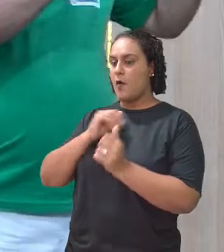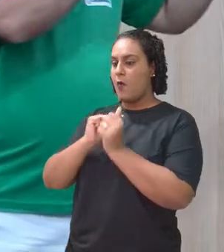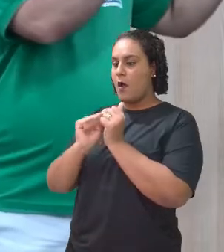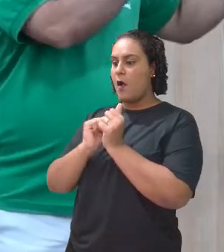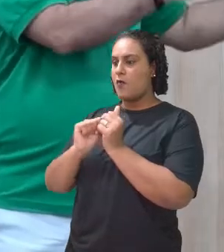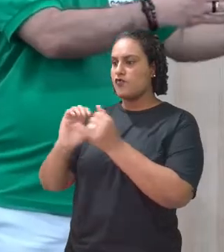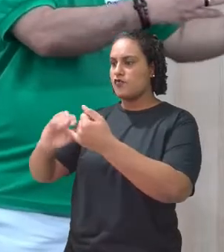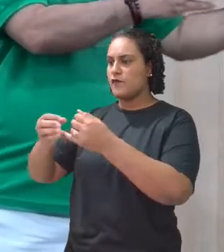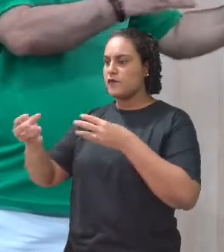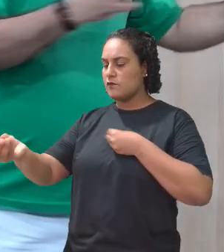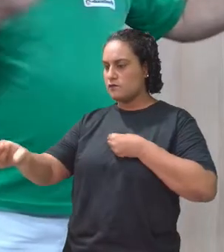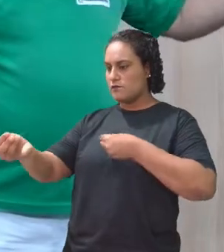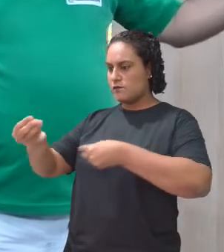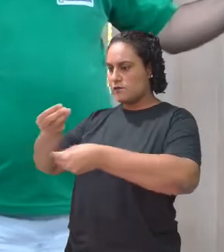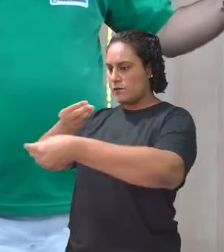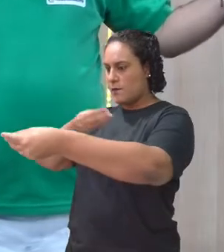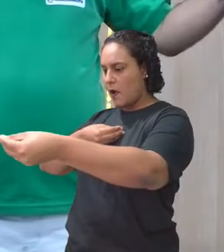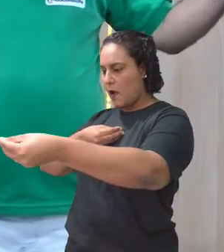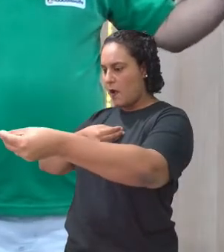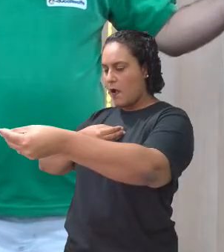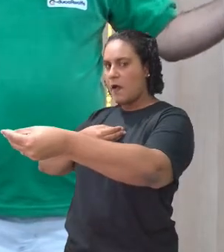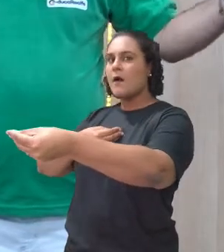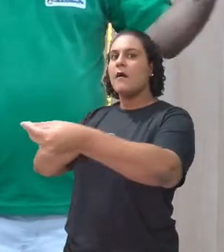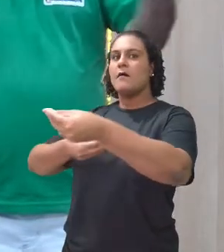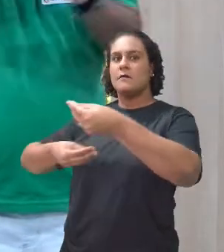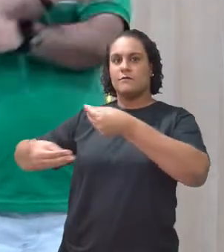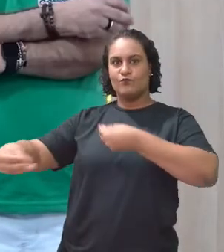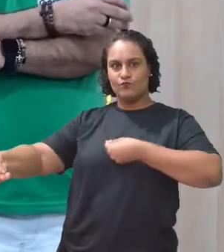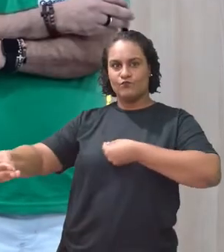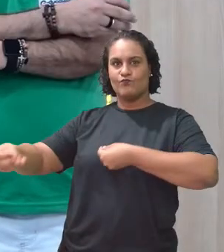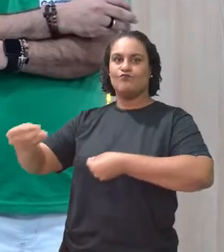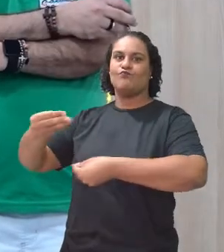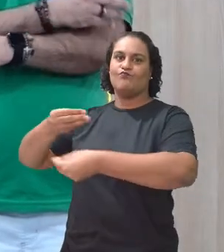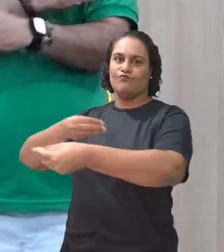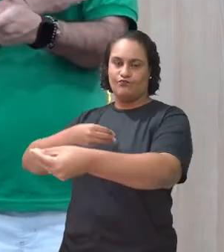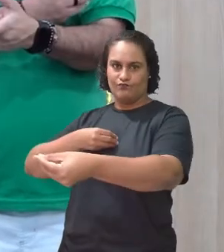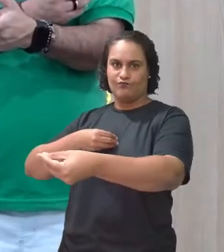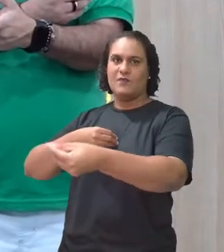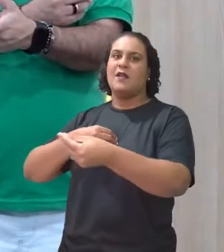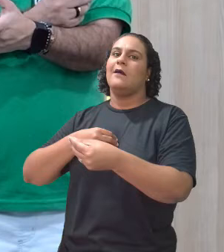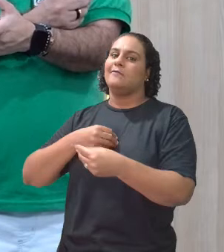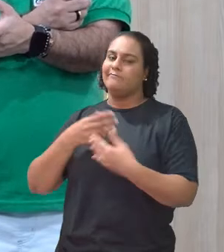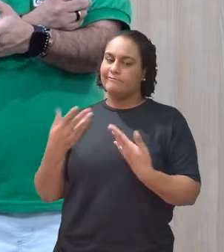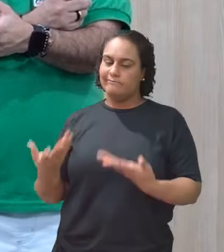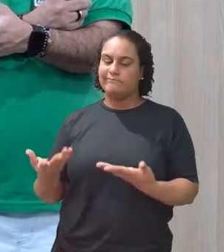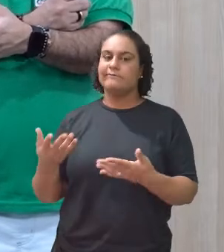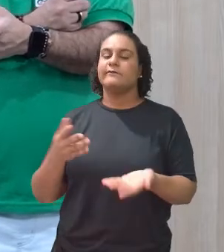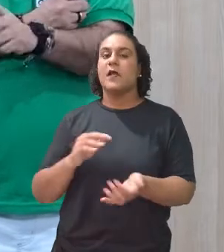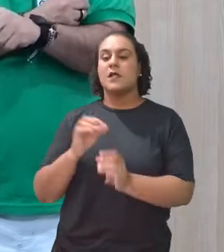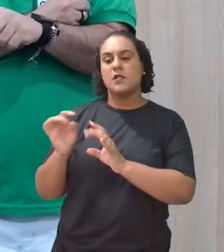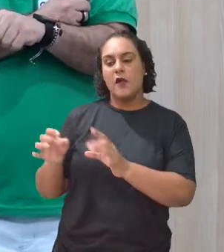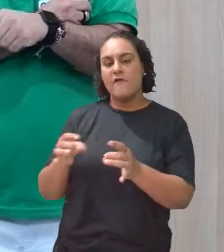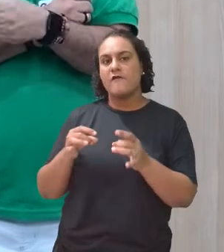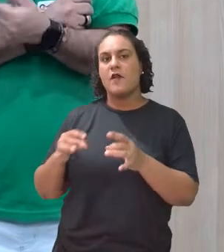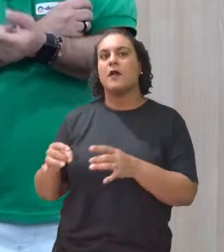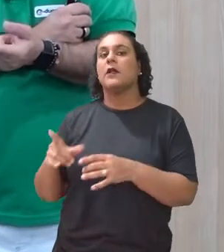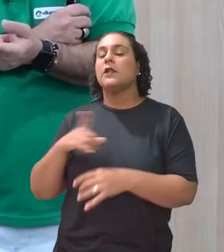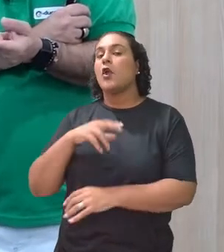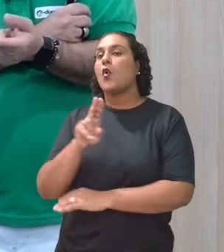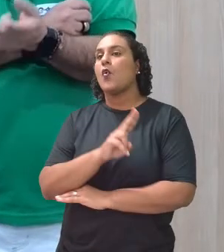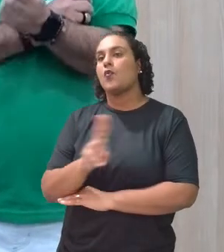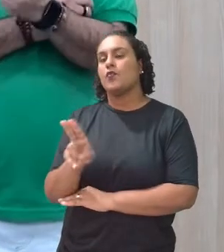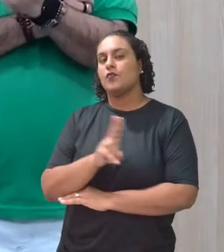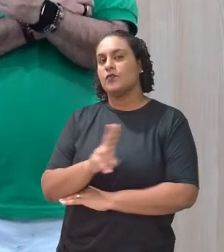pelo feijão dele. Então, eles faziam esse comércio à base de trocas. Esse comércio à base de trocas, ele tem um